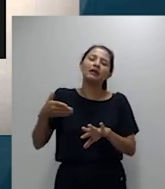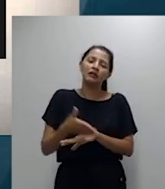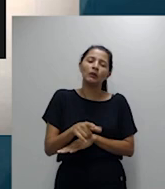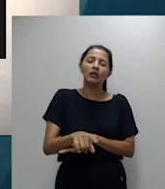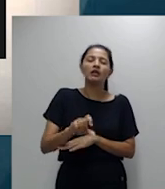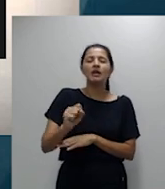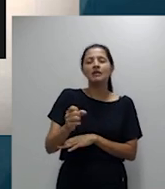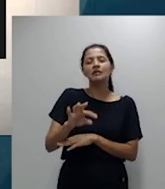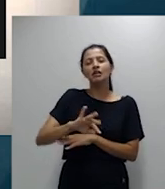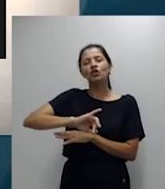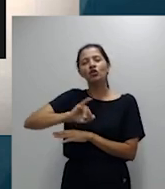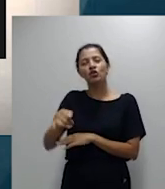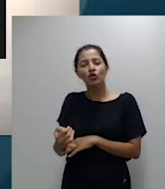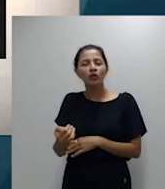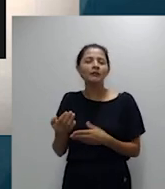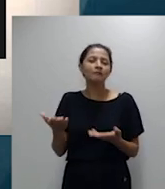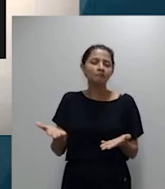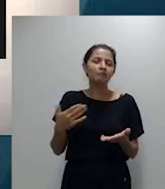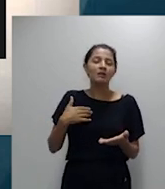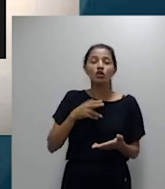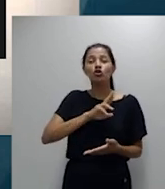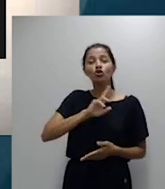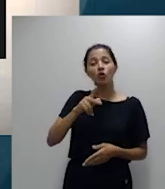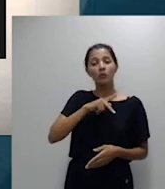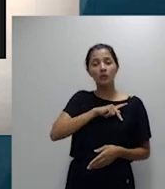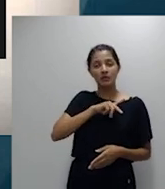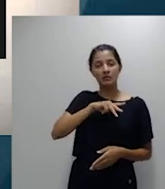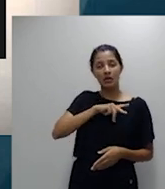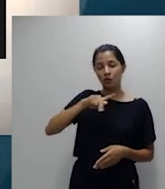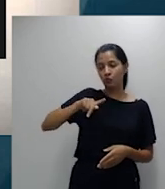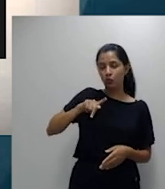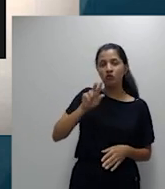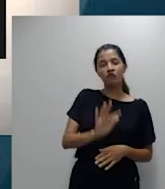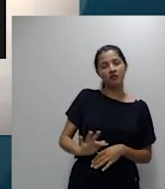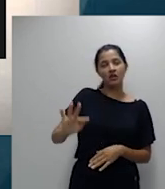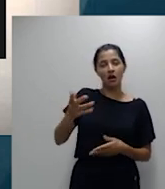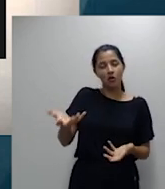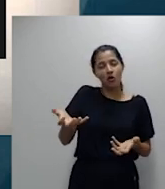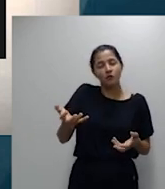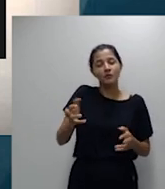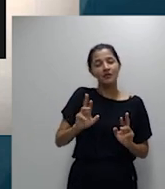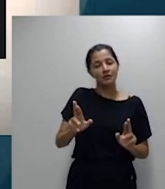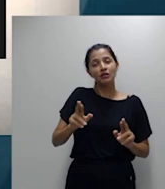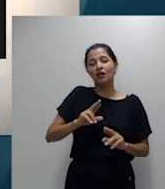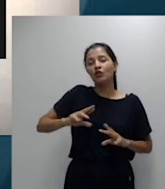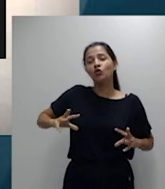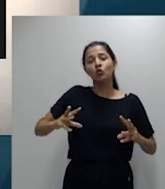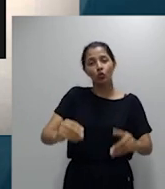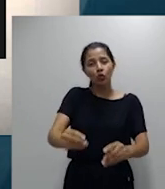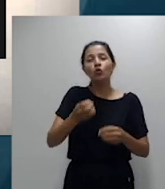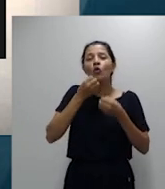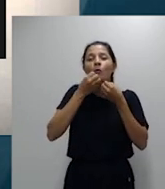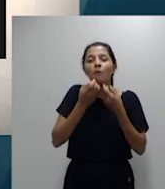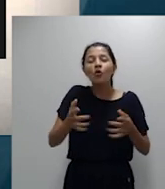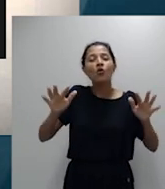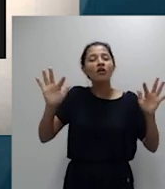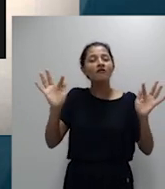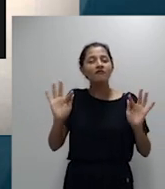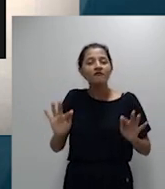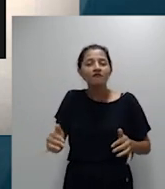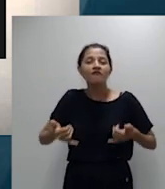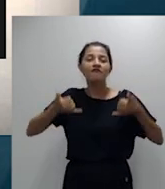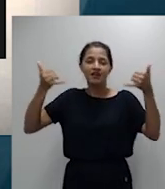no STJ então não do Ministério Público Federal eu gostaria de desejar a todos Boas Festas e um ótimo Natal né